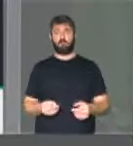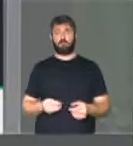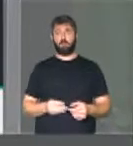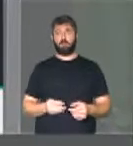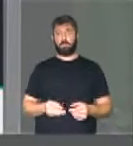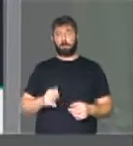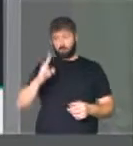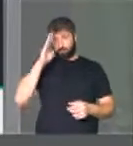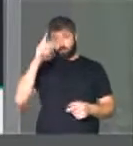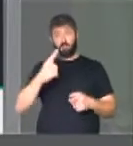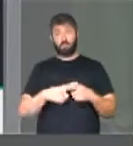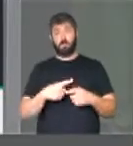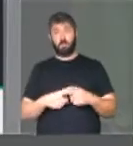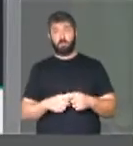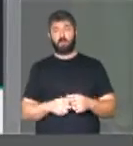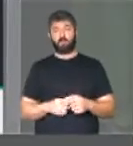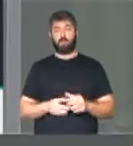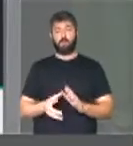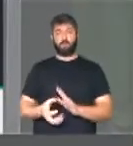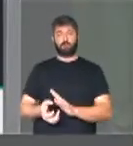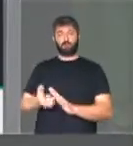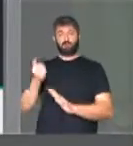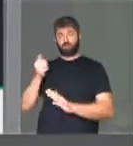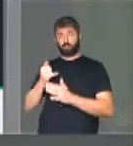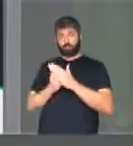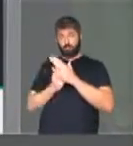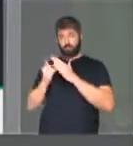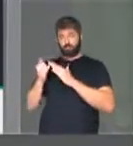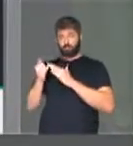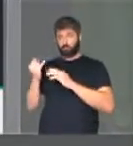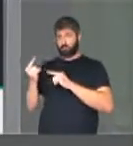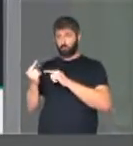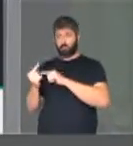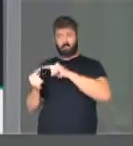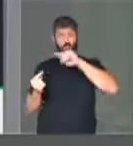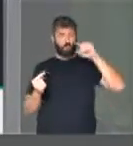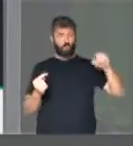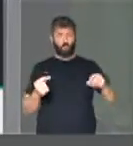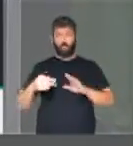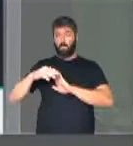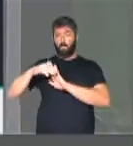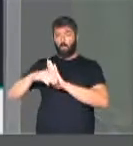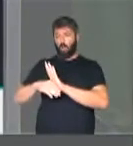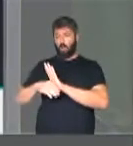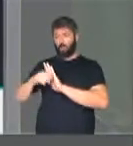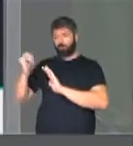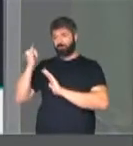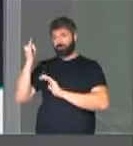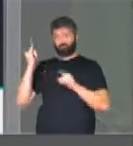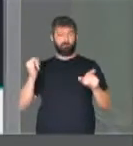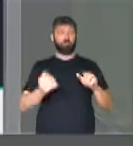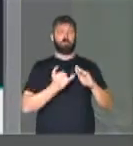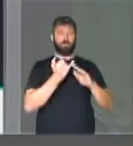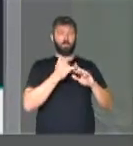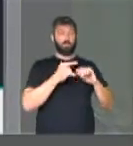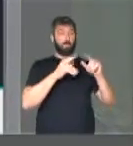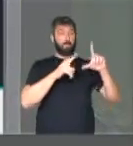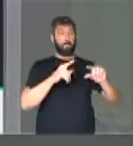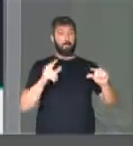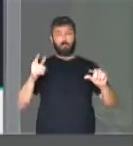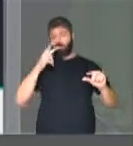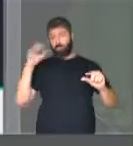Principalmente, a maior crítica é quando se tira de uma instituição para outra, de um programa para outro, prejudicando-se